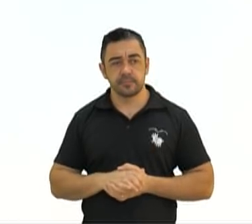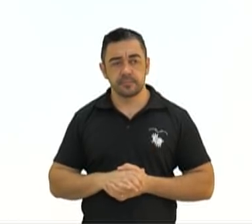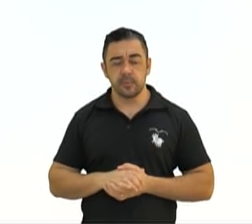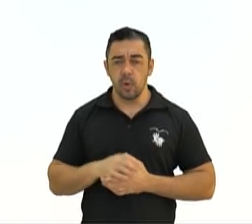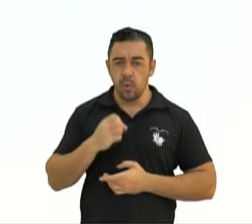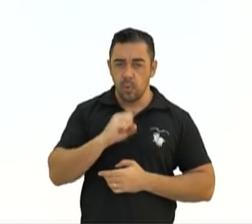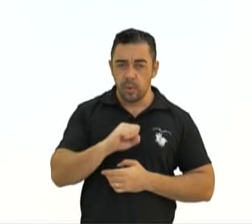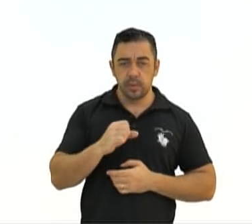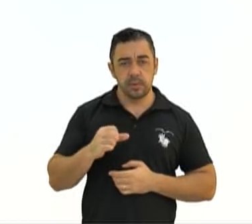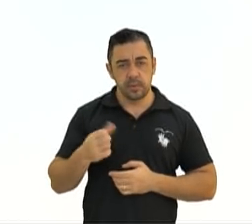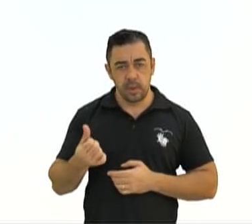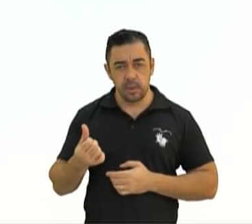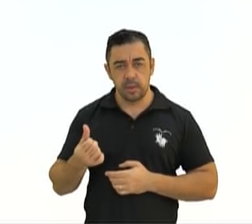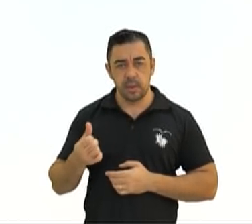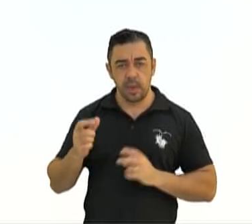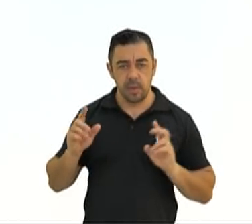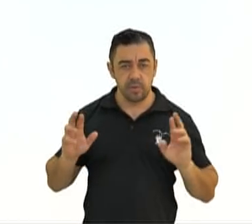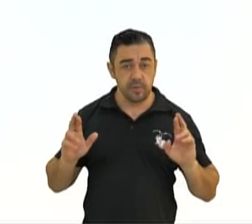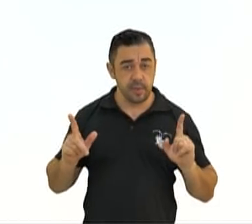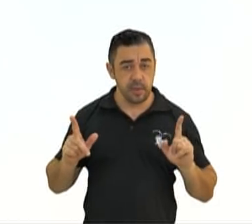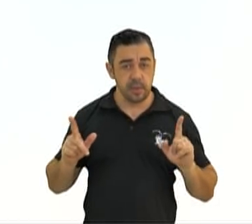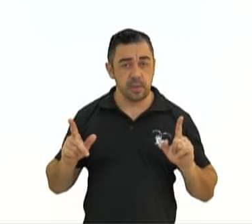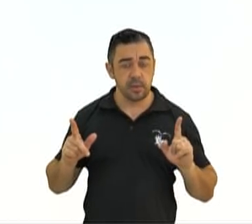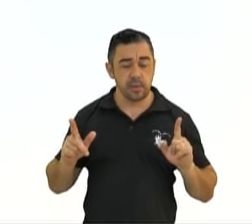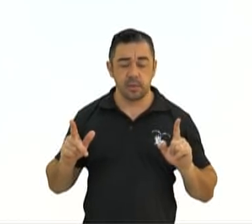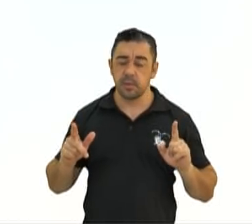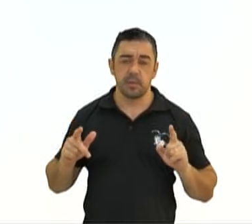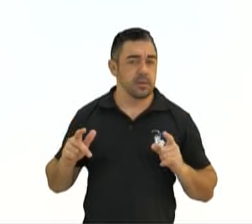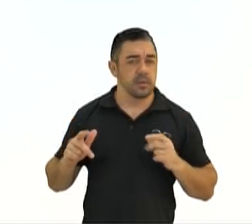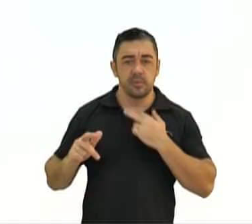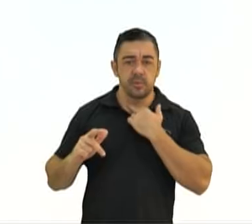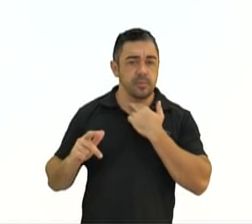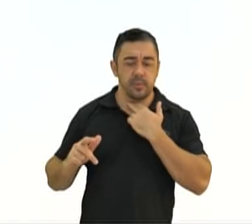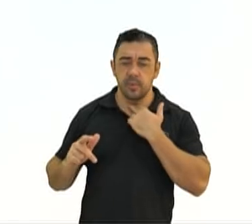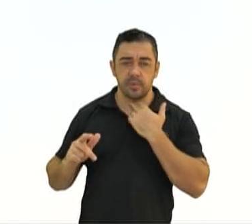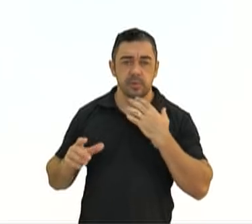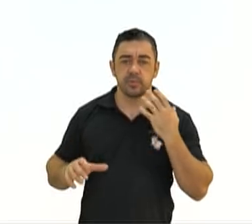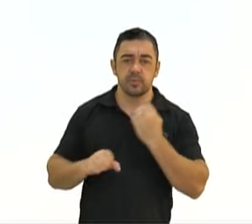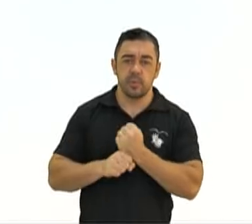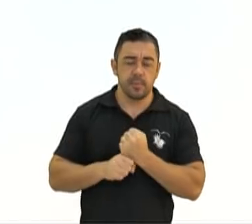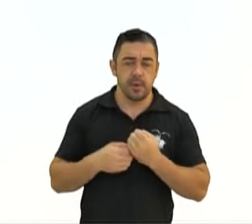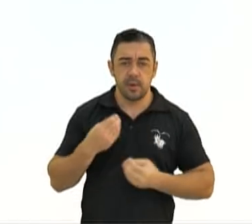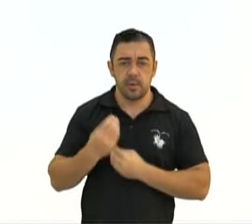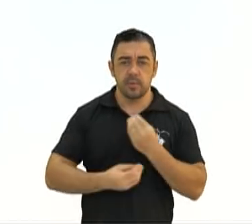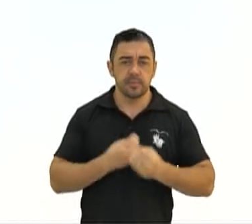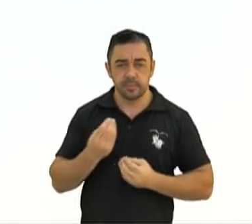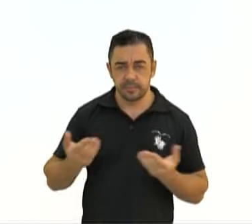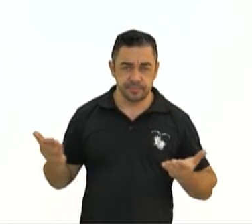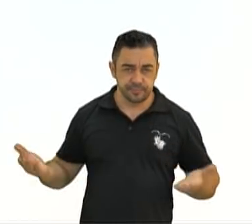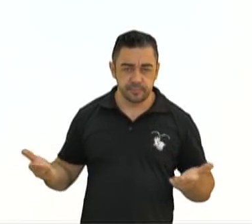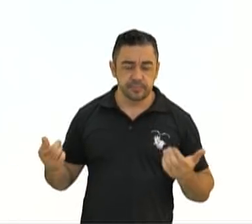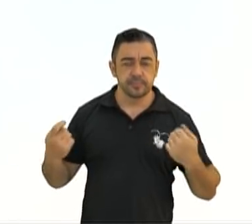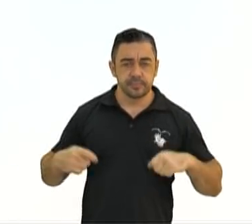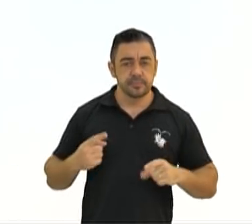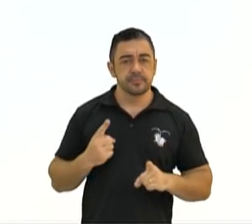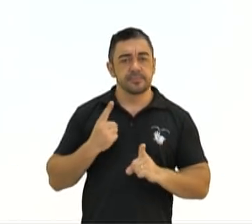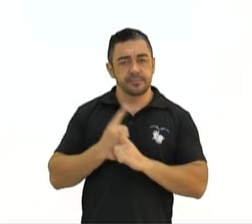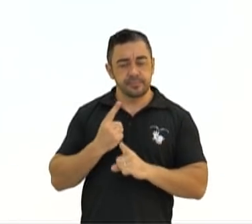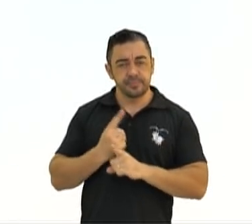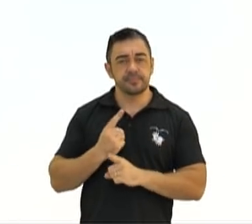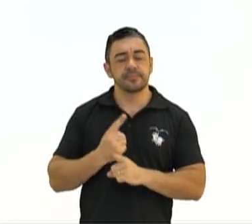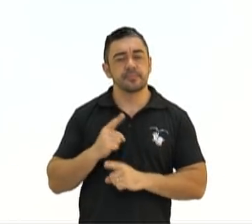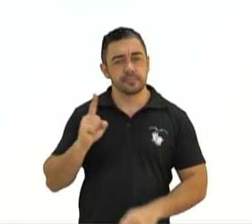8 e 6 são denominadores diferentes. Eu não posso fazer uma soma de fração sem antes